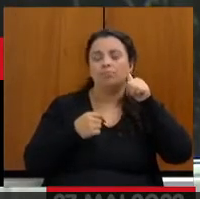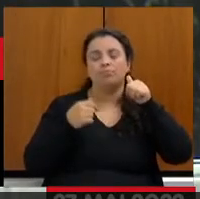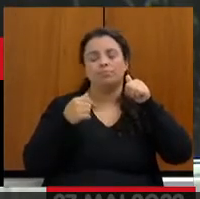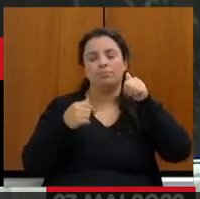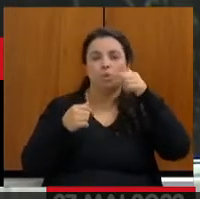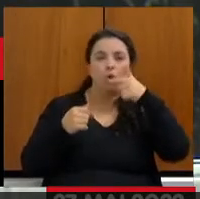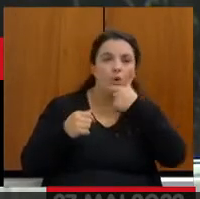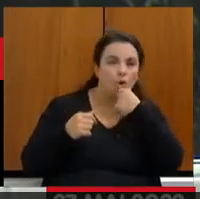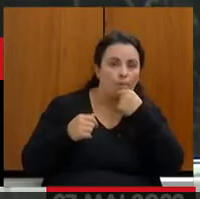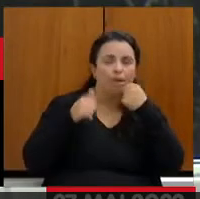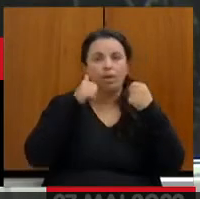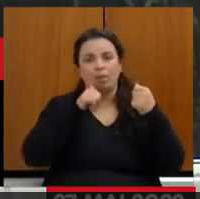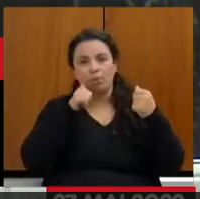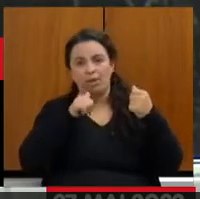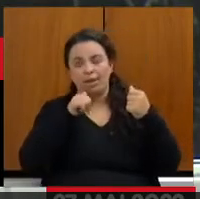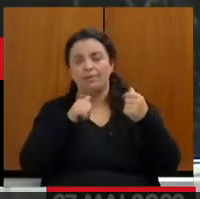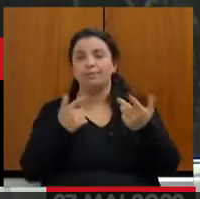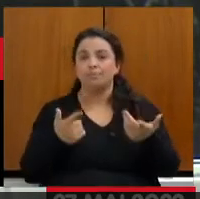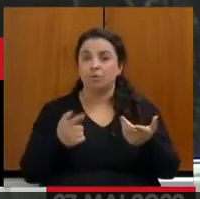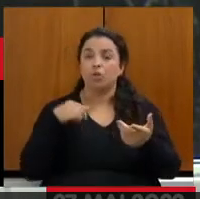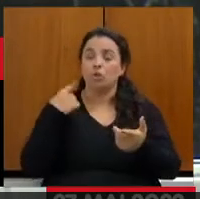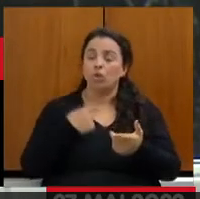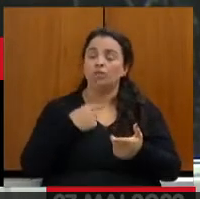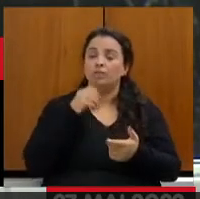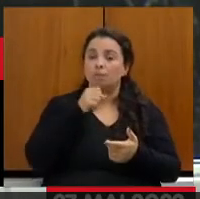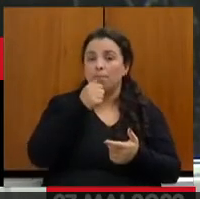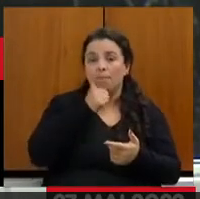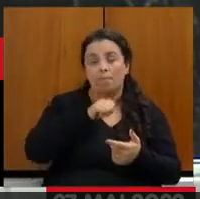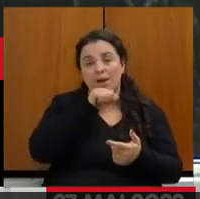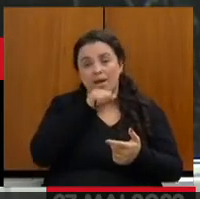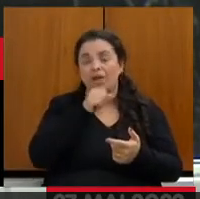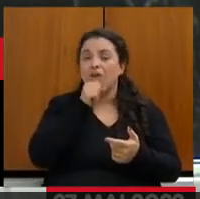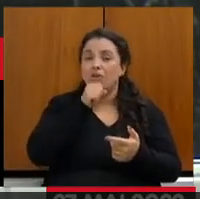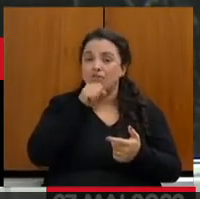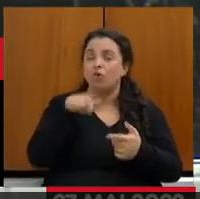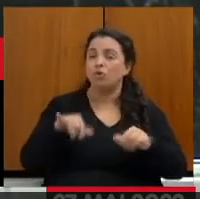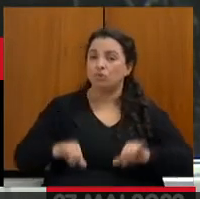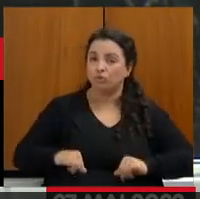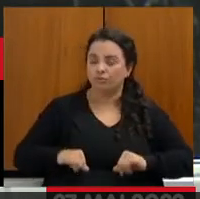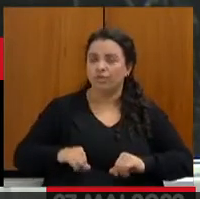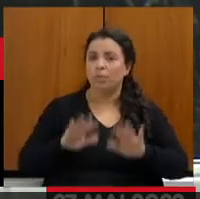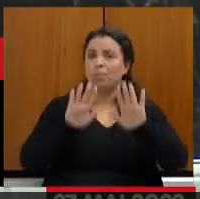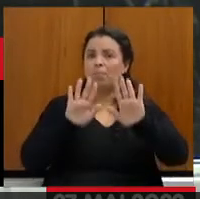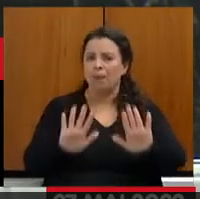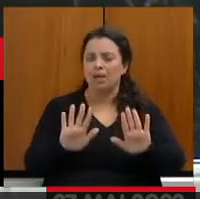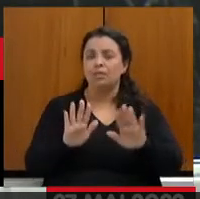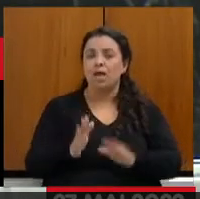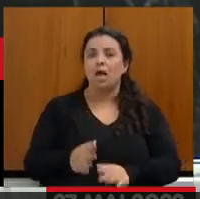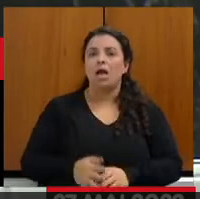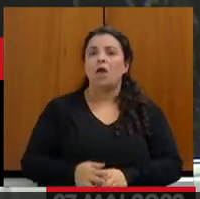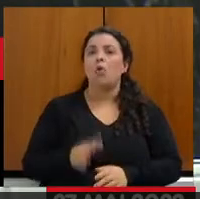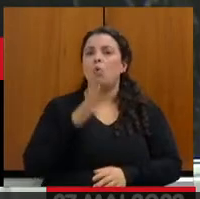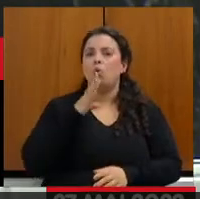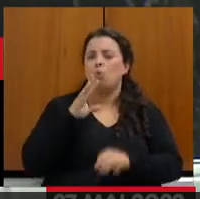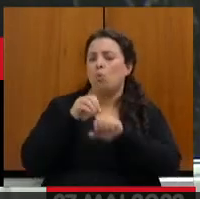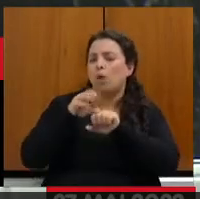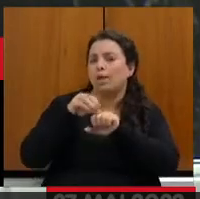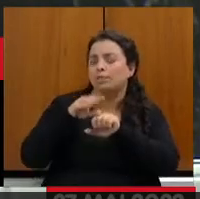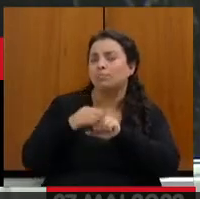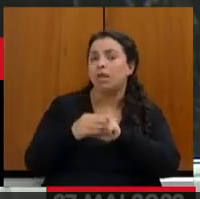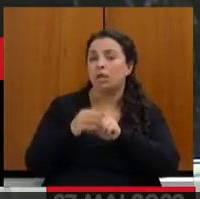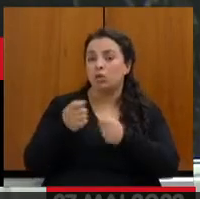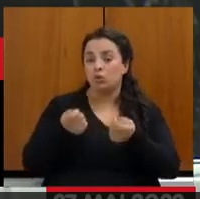mães o conhecimento o Saber liberta porque sabemos dos riscos e das ameaças reais